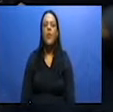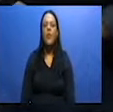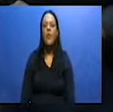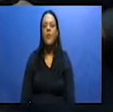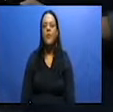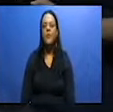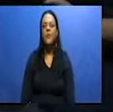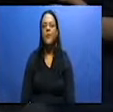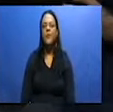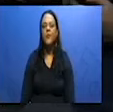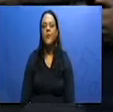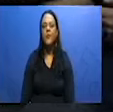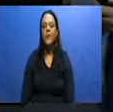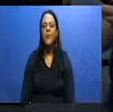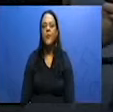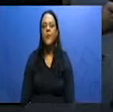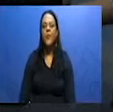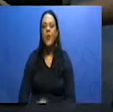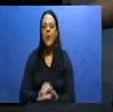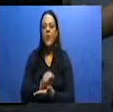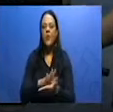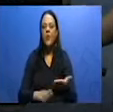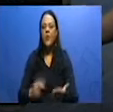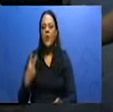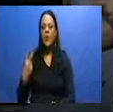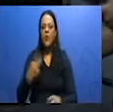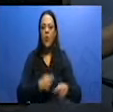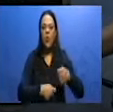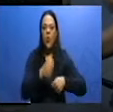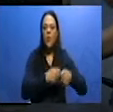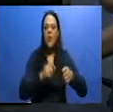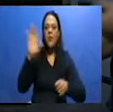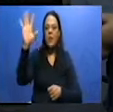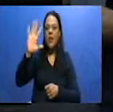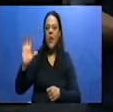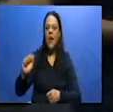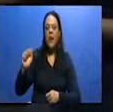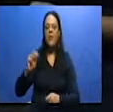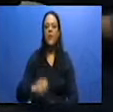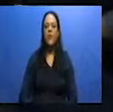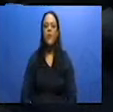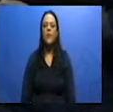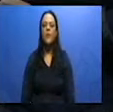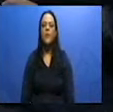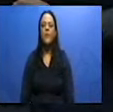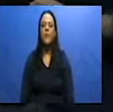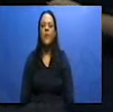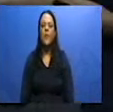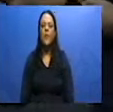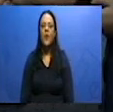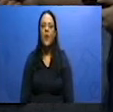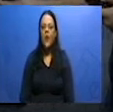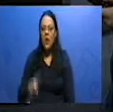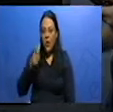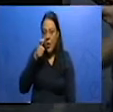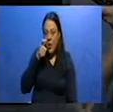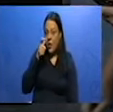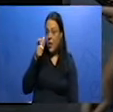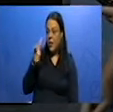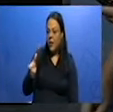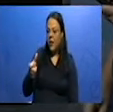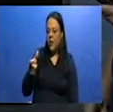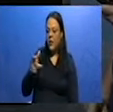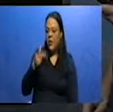Atividade 2. Sobre o comércio dos portugueses na África. Responda as questões. Qual era o interesse dos portugueses no